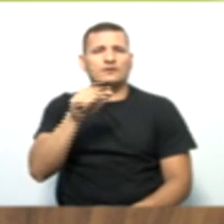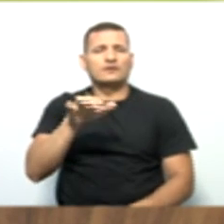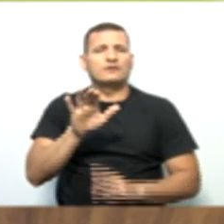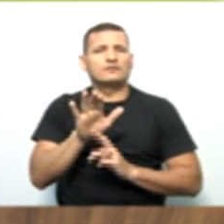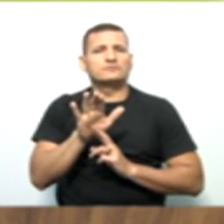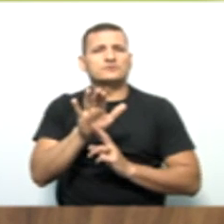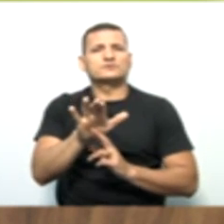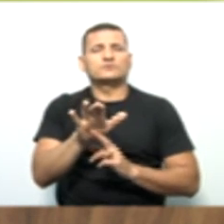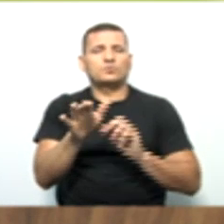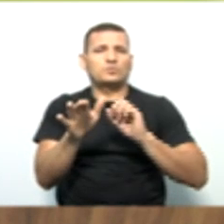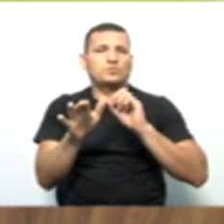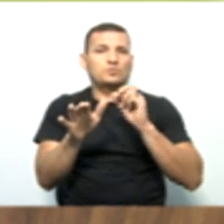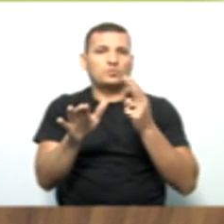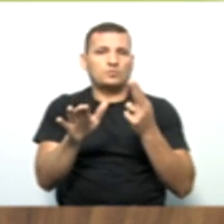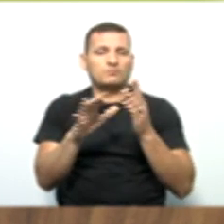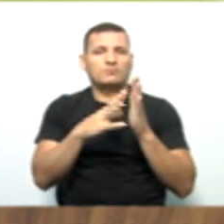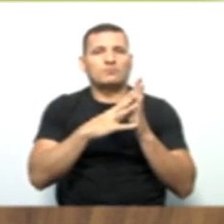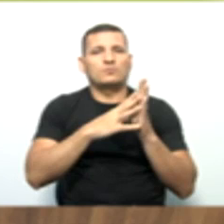de software, mas